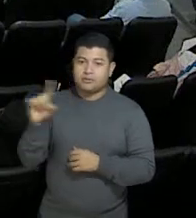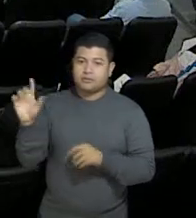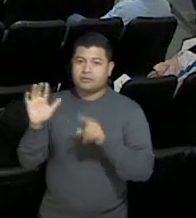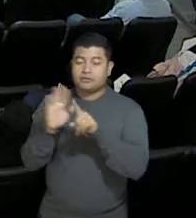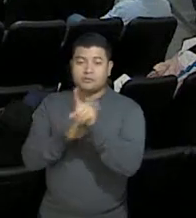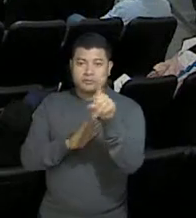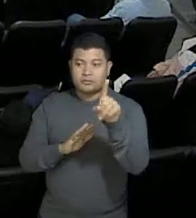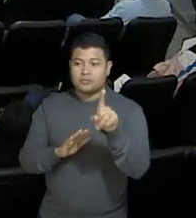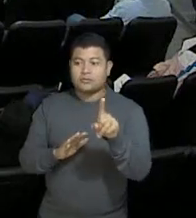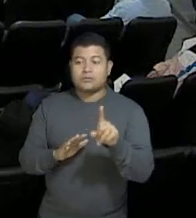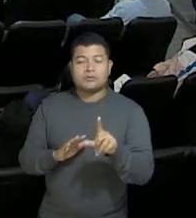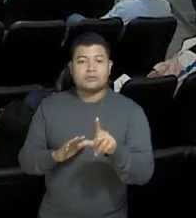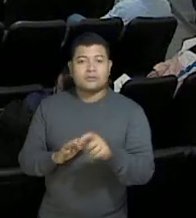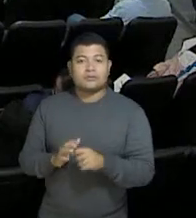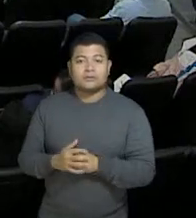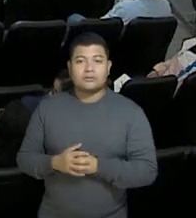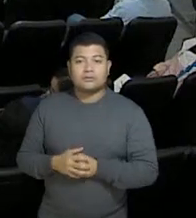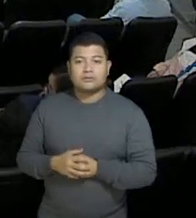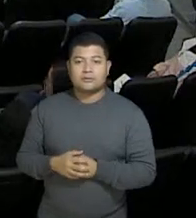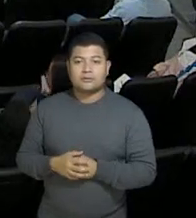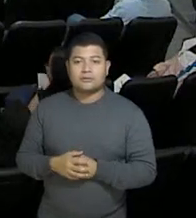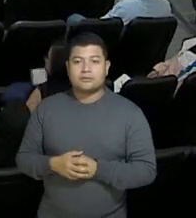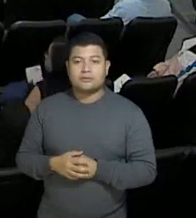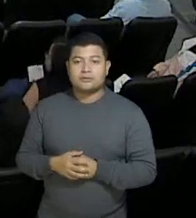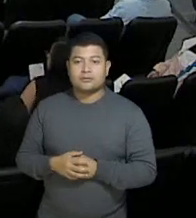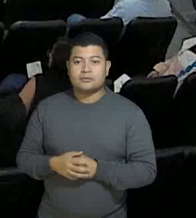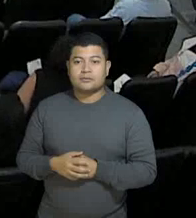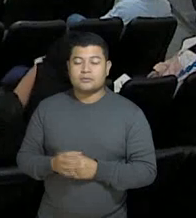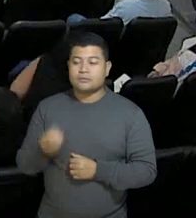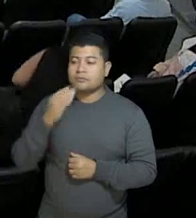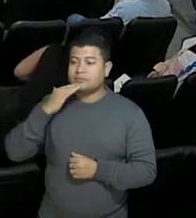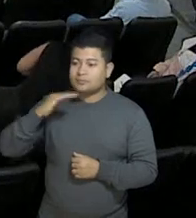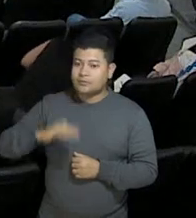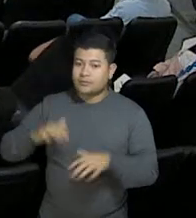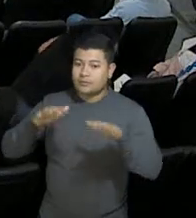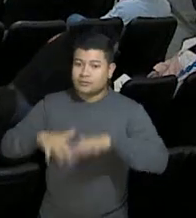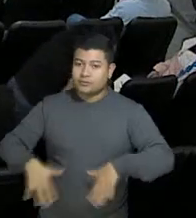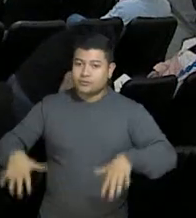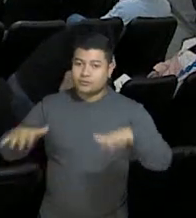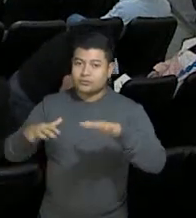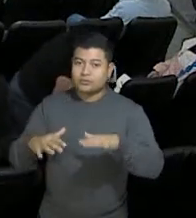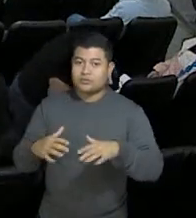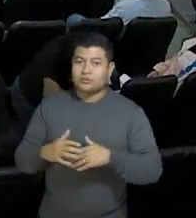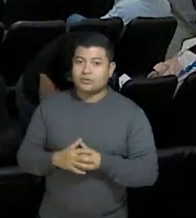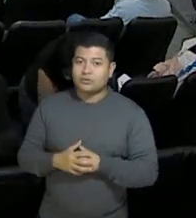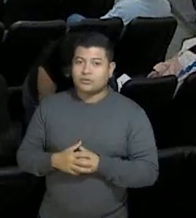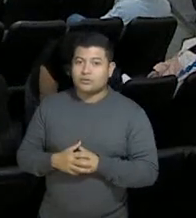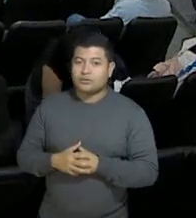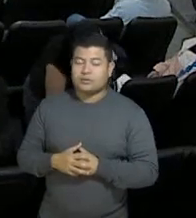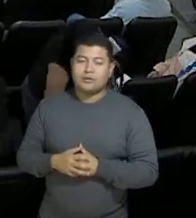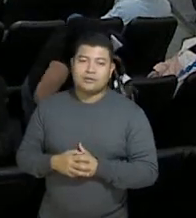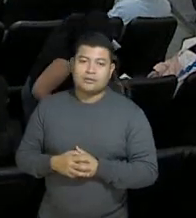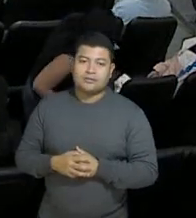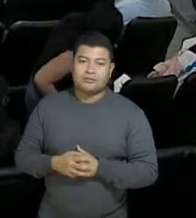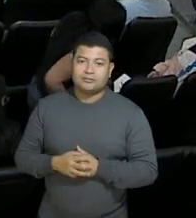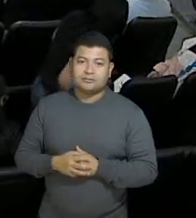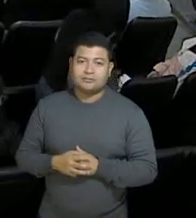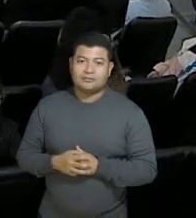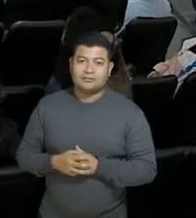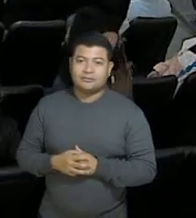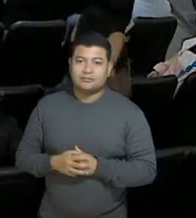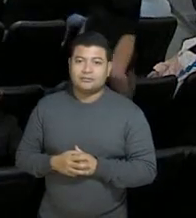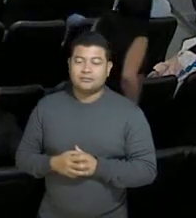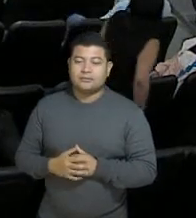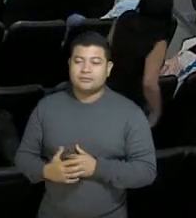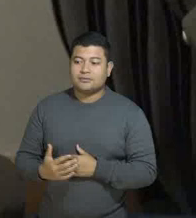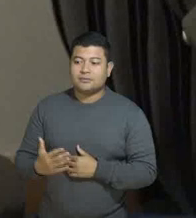Tá? Vamos lá. Boa tarde a todas, todos e todes. Estou aqui, meu nome é